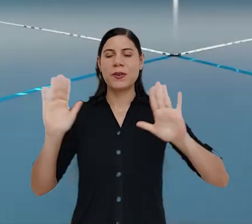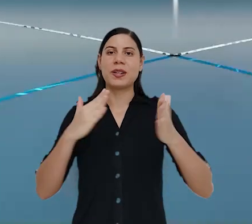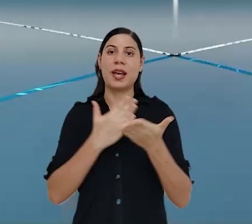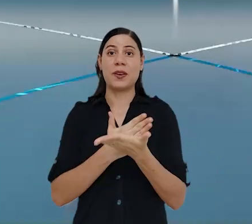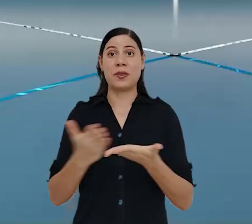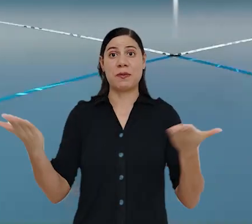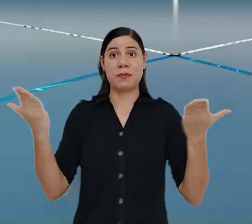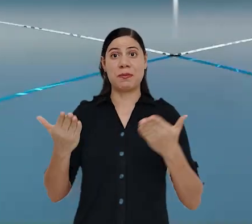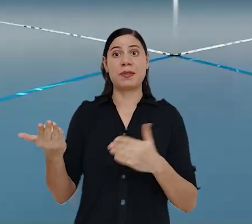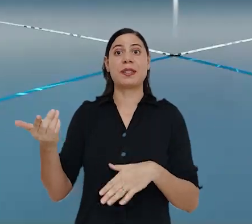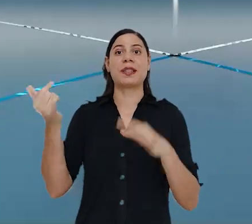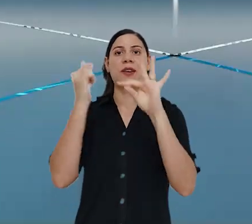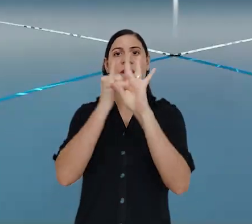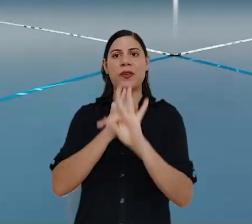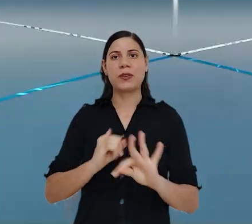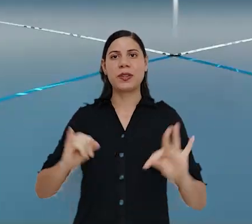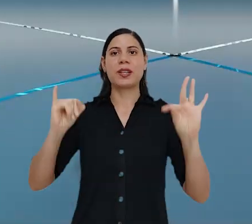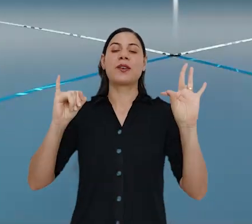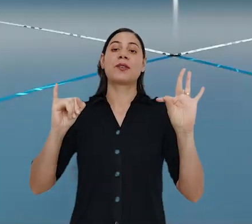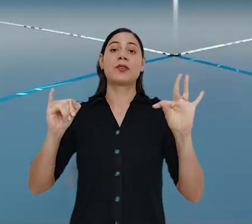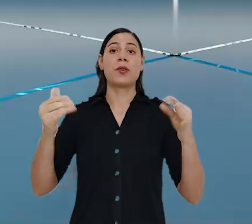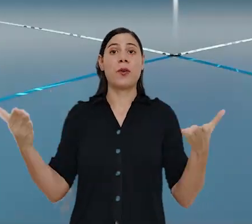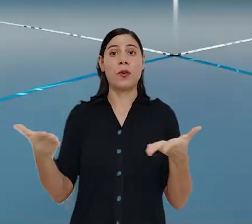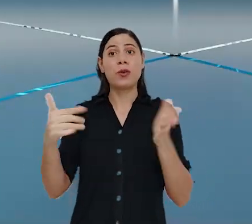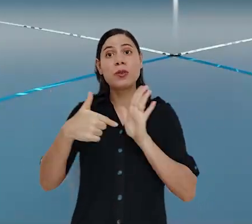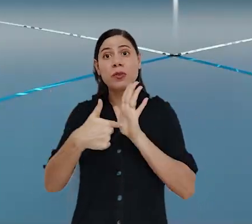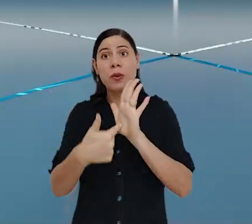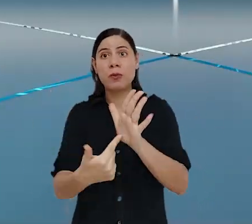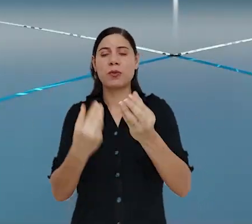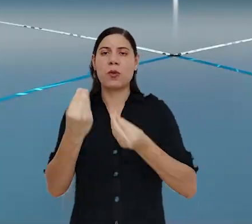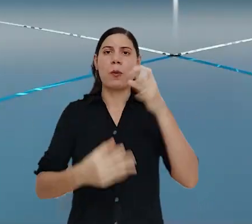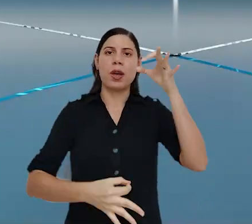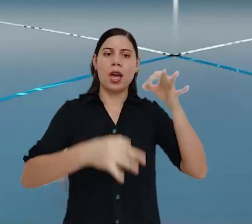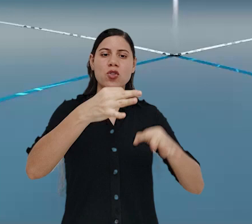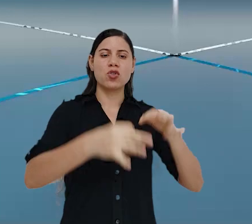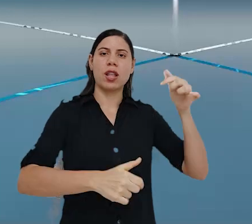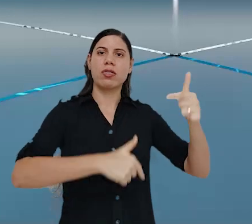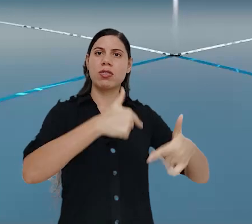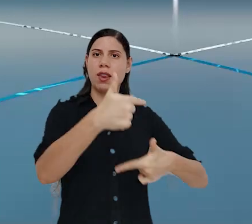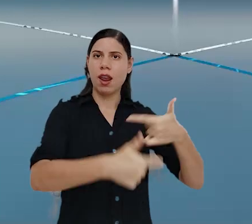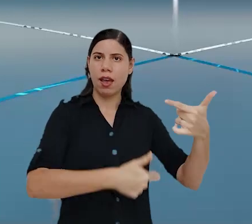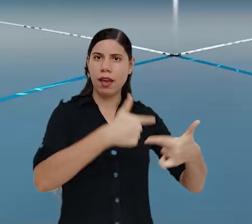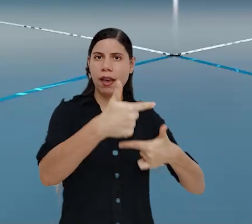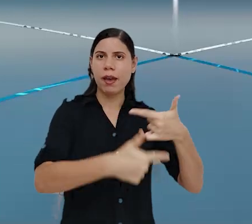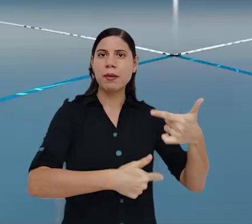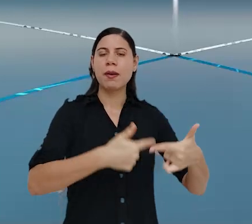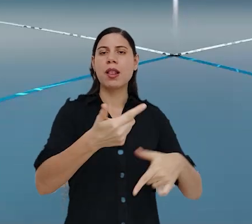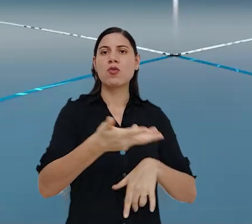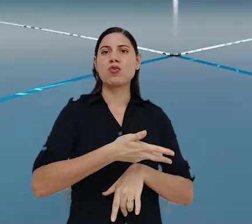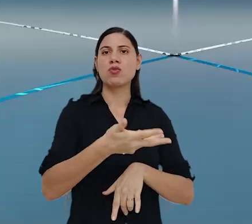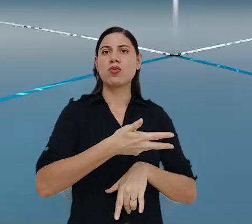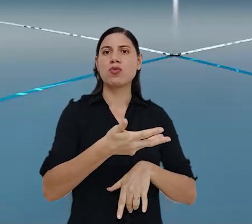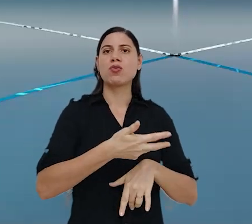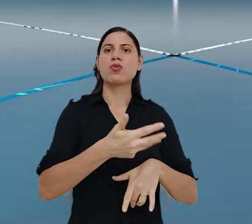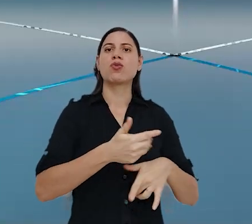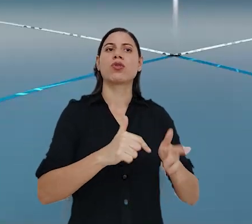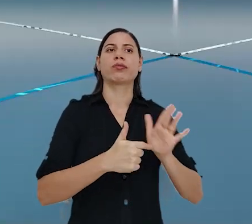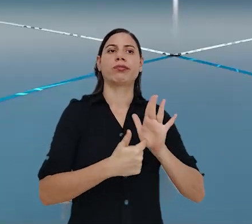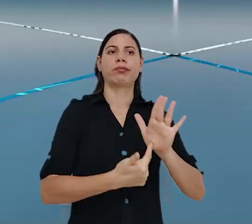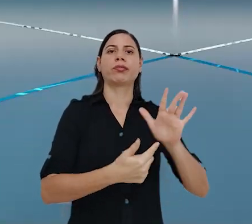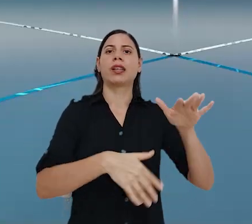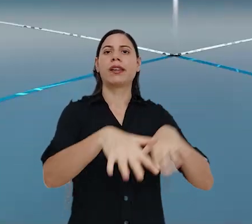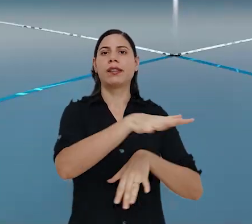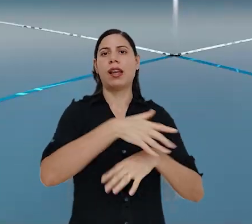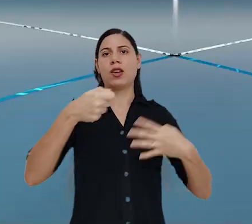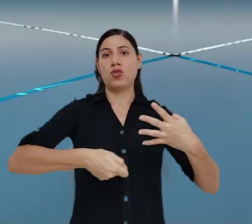Olá, começa agora mais uma edição do Inteiro Teor e vamos mostrar como a Justiça está trabalhando para agilizar a